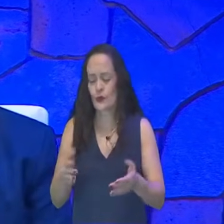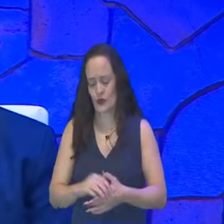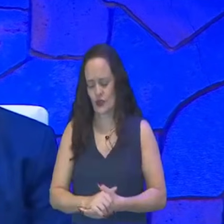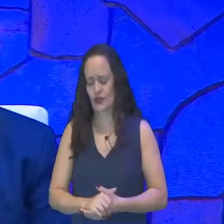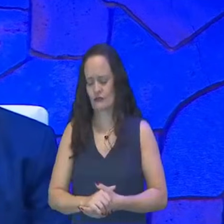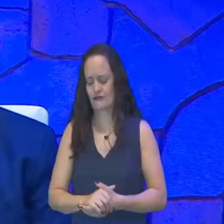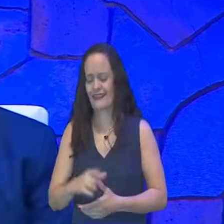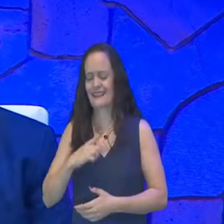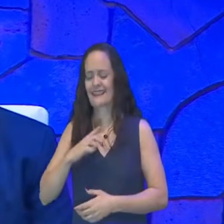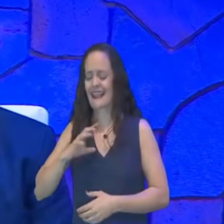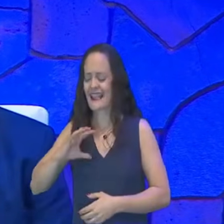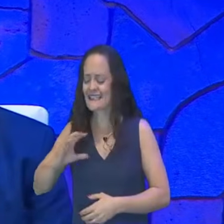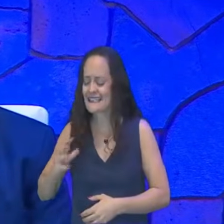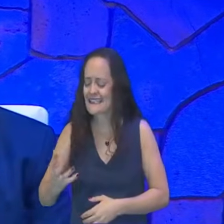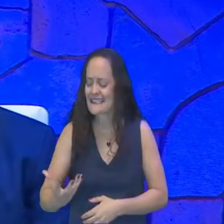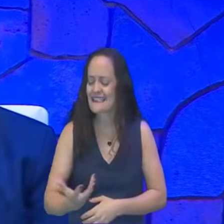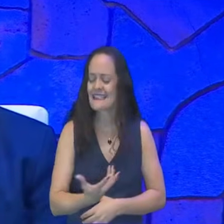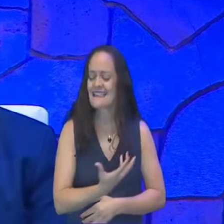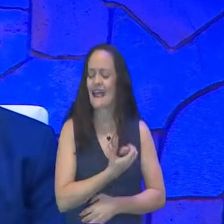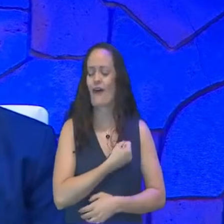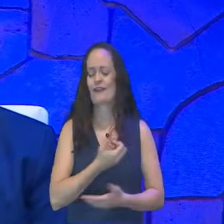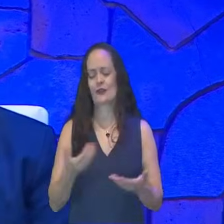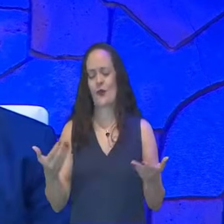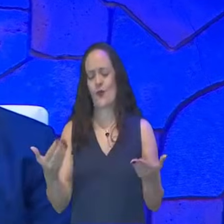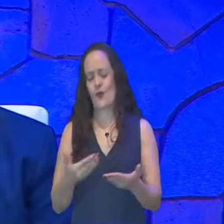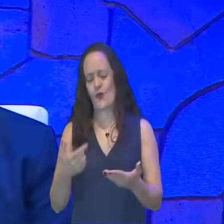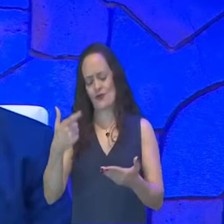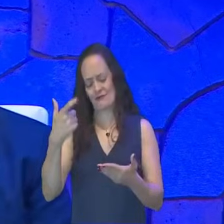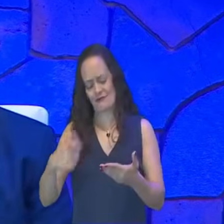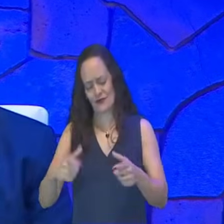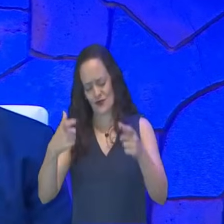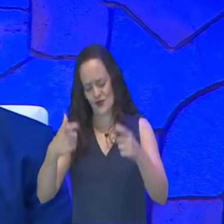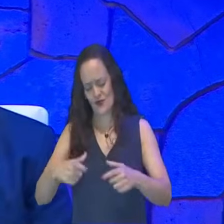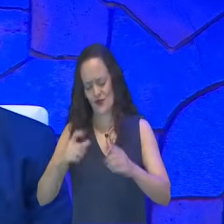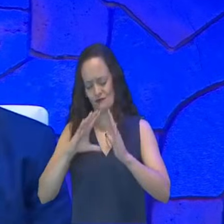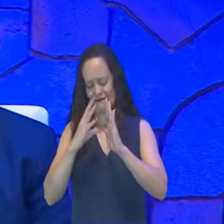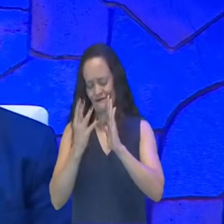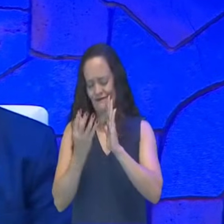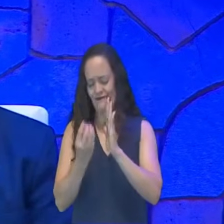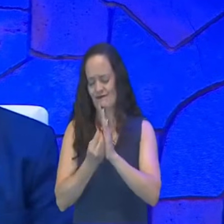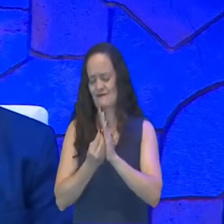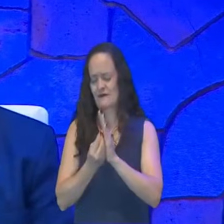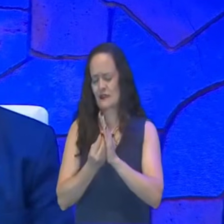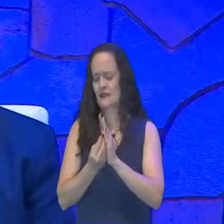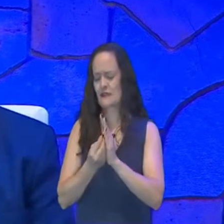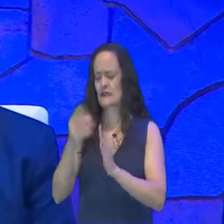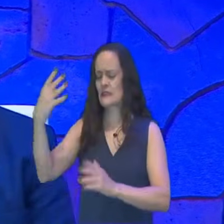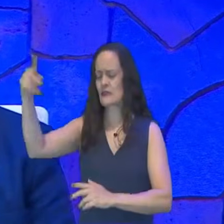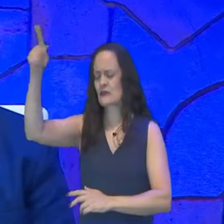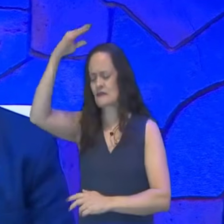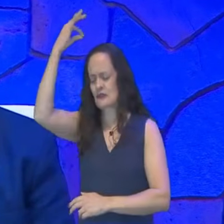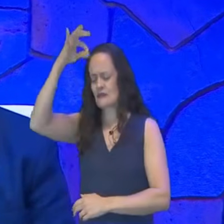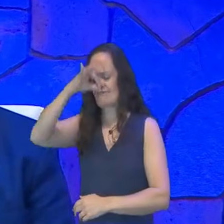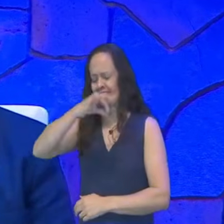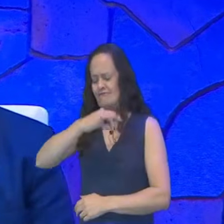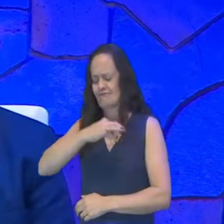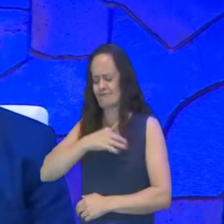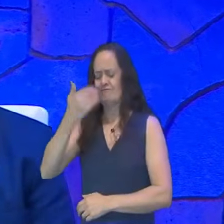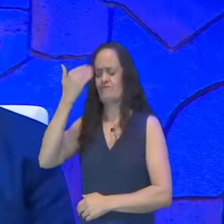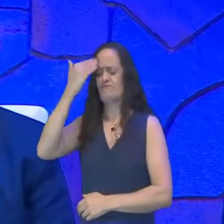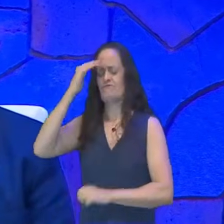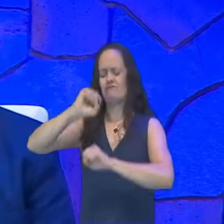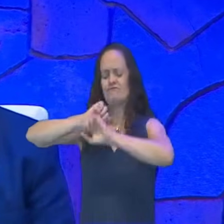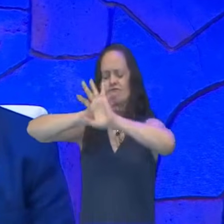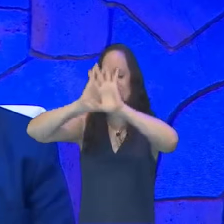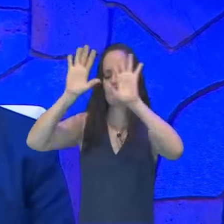tenha salvação nesta casa. Que haja, Senhor, ó Pai, o convencimento do Teu Espírito Santo, trazendo a luz